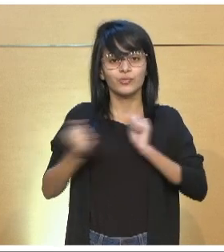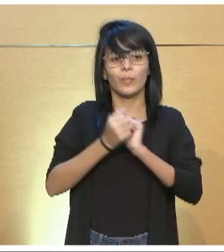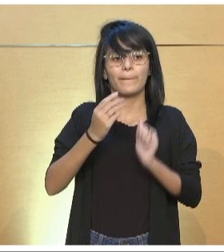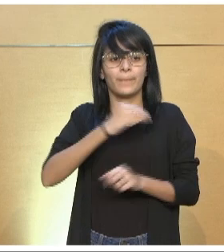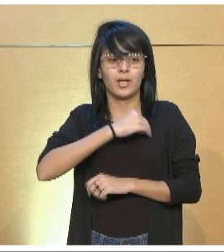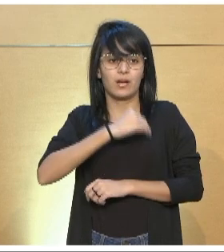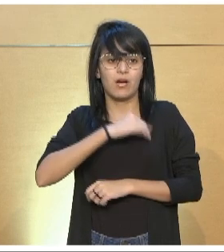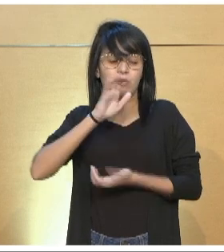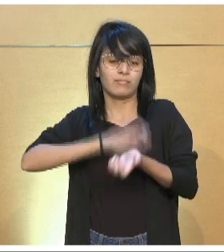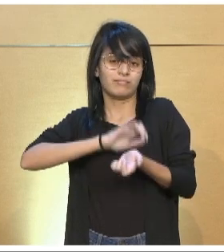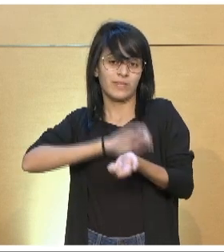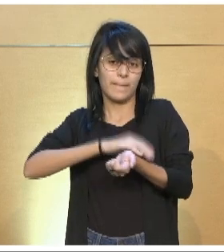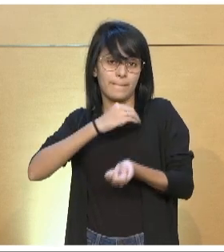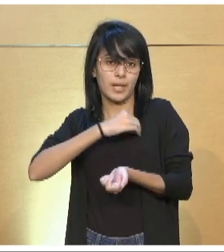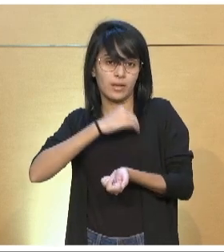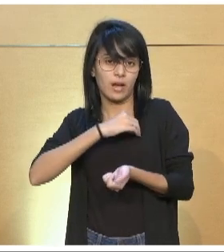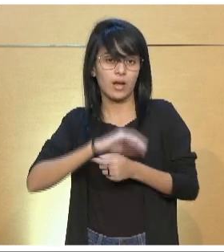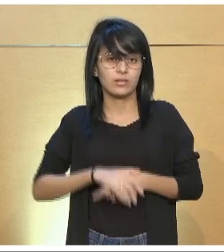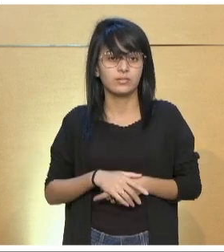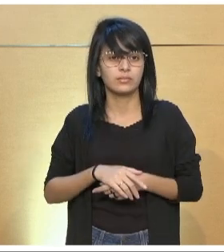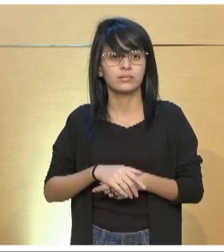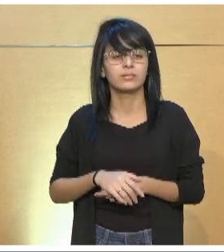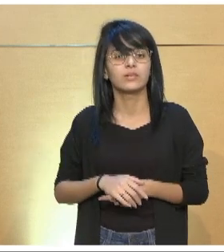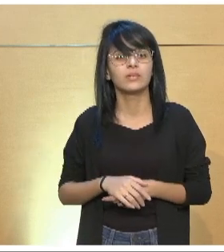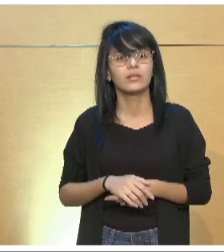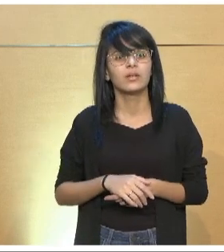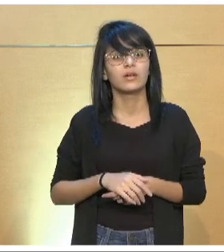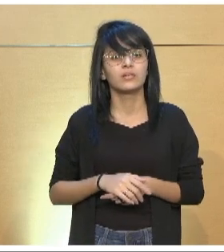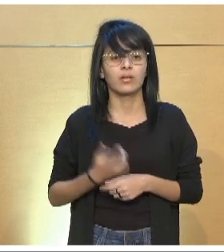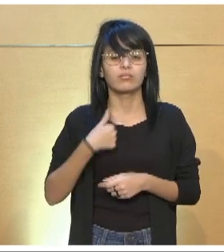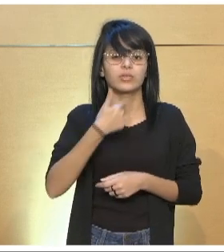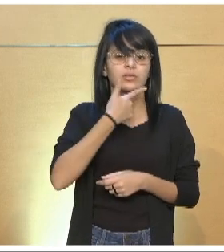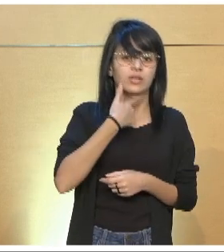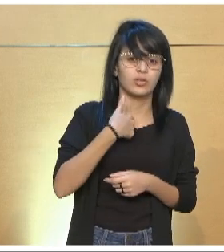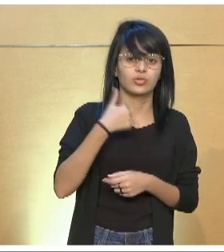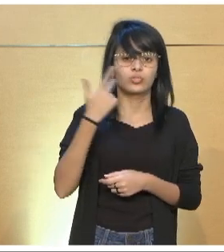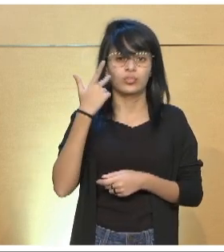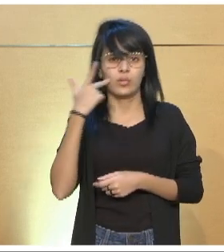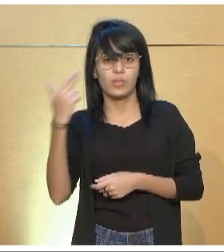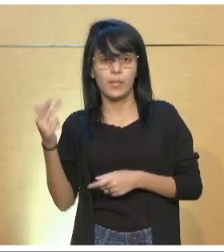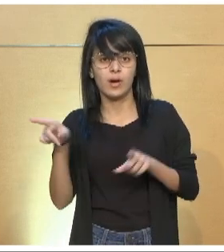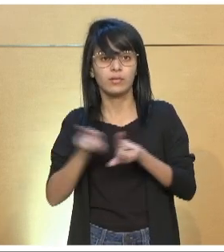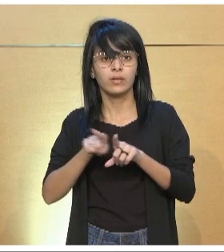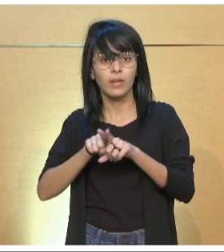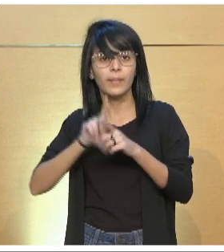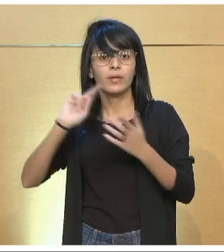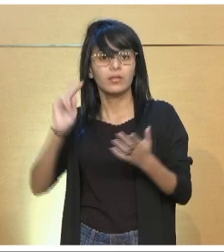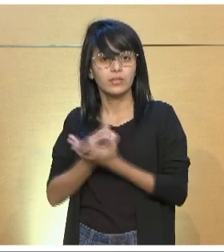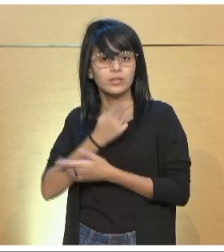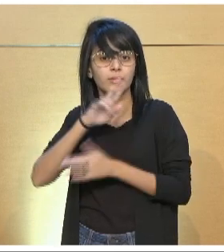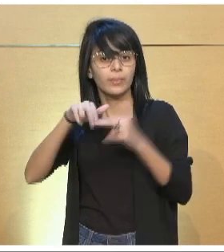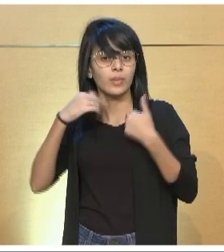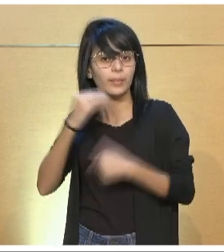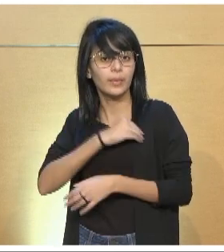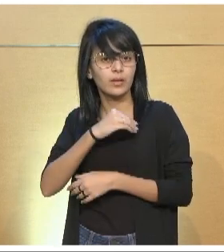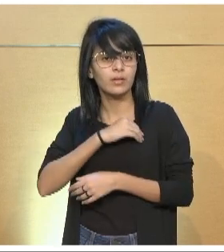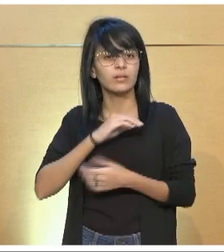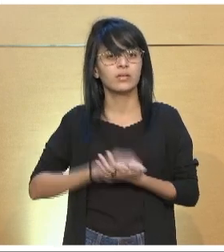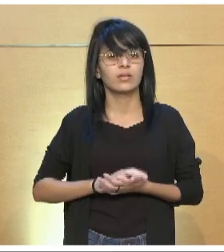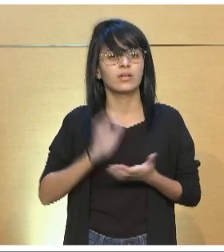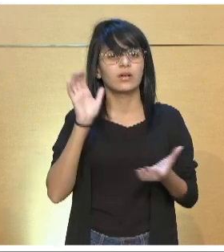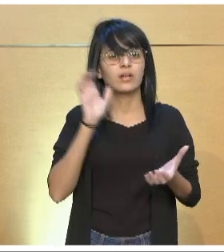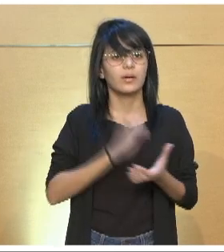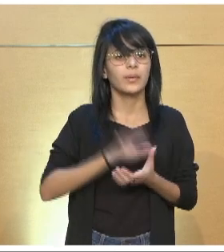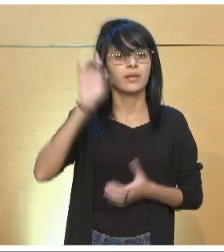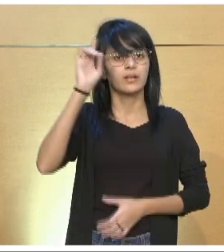pelo vício do pecado. Então, vamos ver assim, desejo normal e o desejo afetado pelo pecado. Casamento instituído